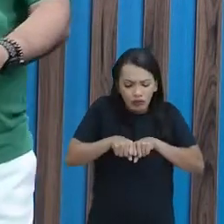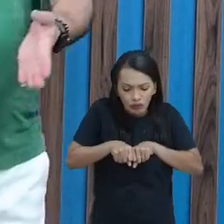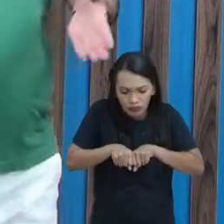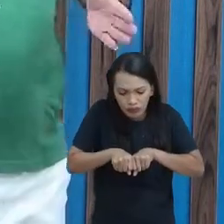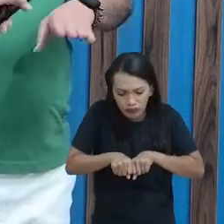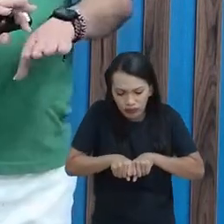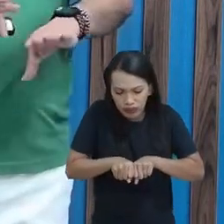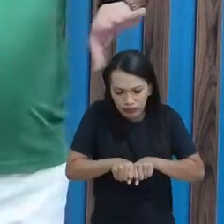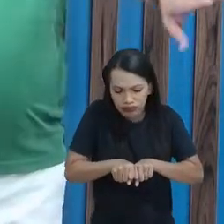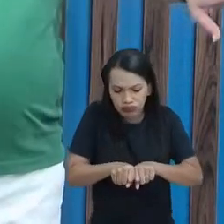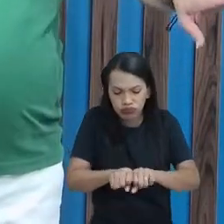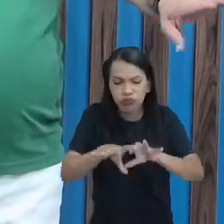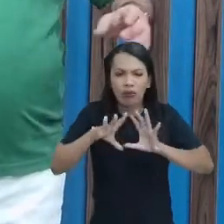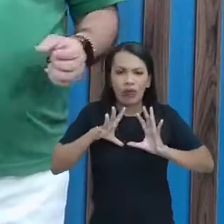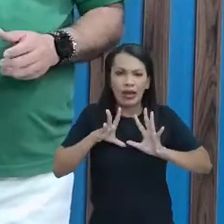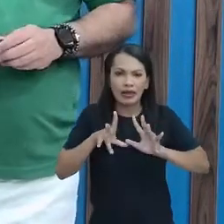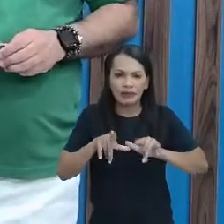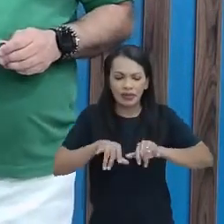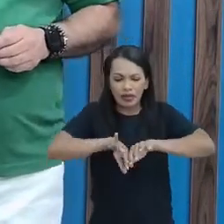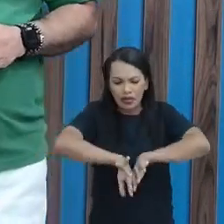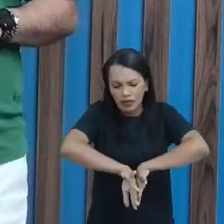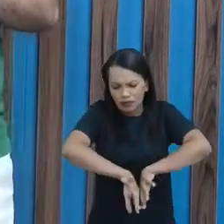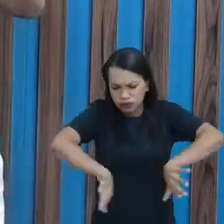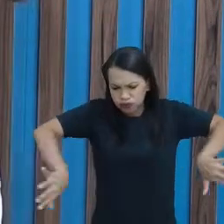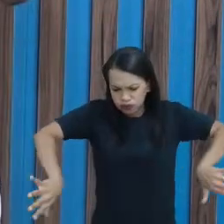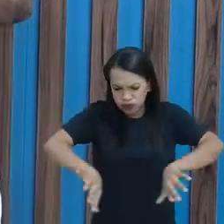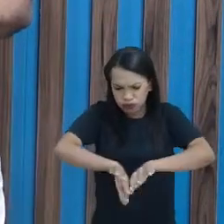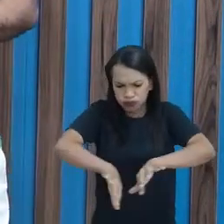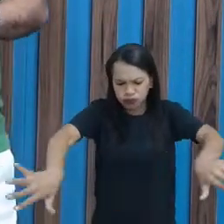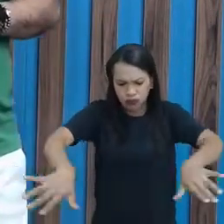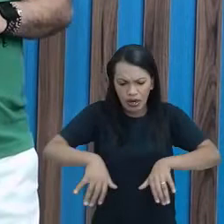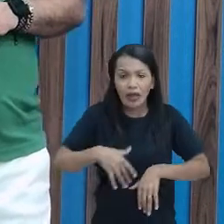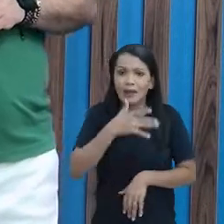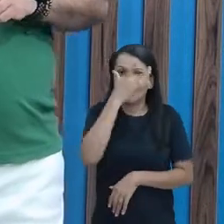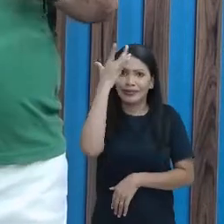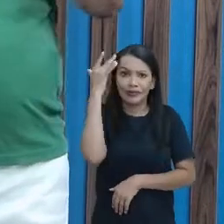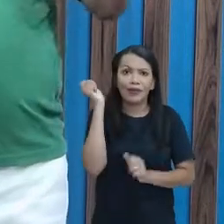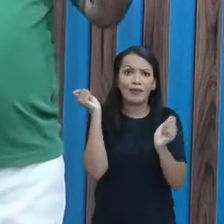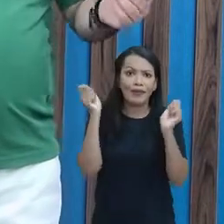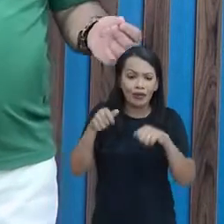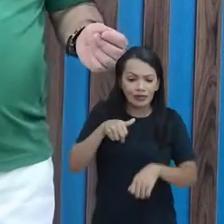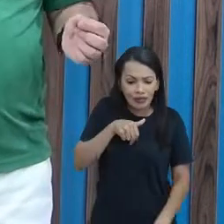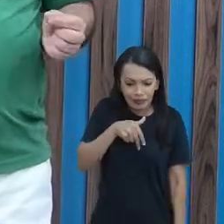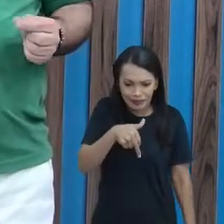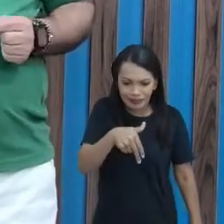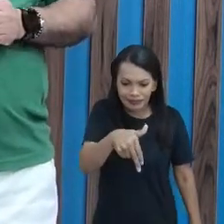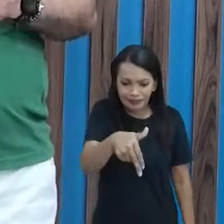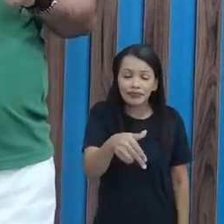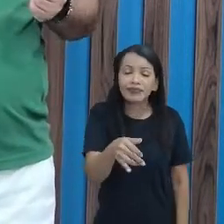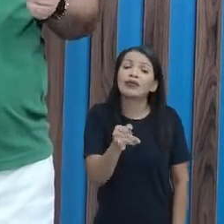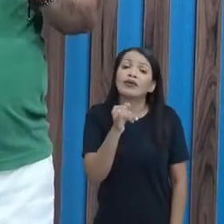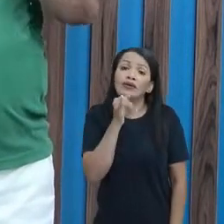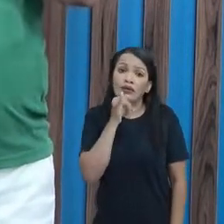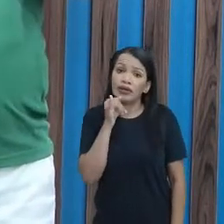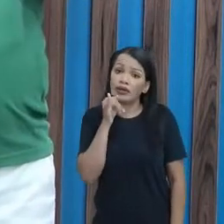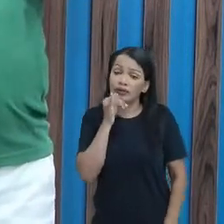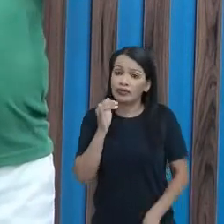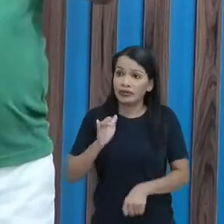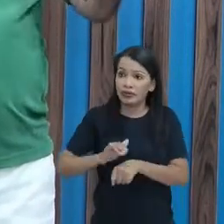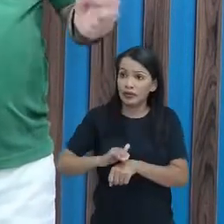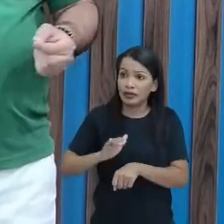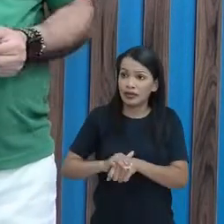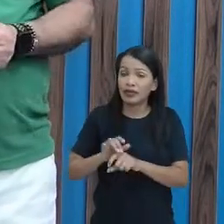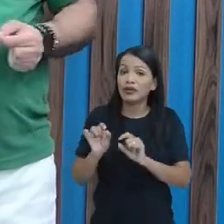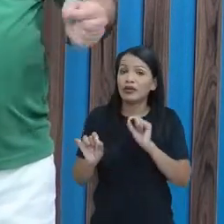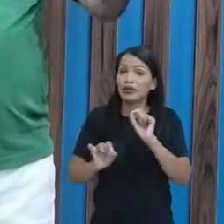fazendo a limpeza ali, tirando a neve das estradas para a turma poder passar. Tem que colocar, por exemplo, a depender da situação, correntes,